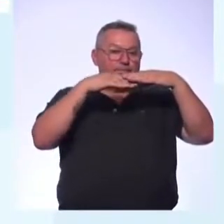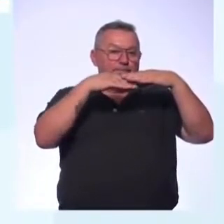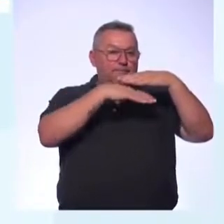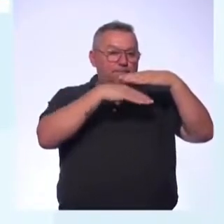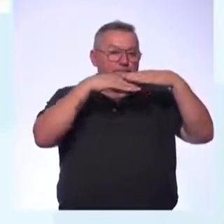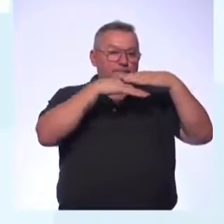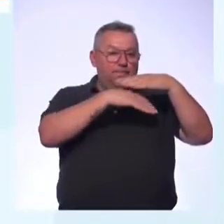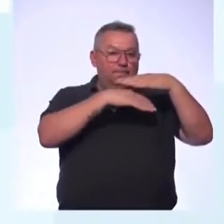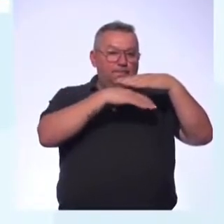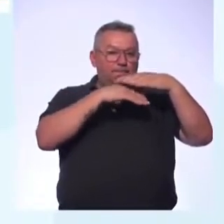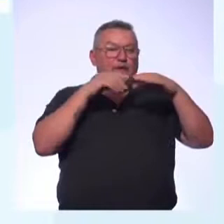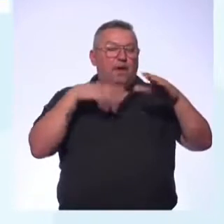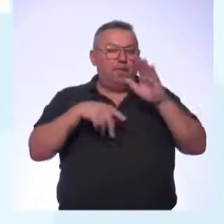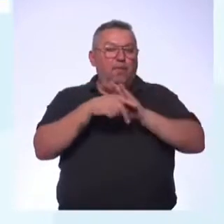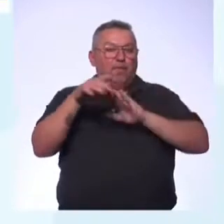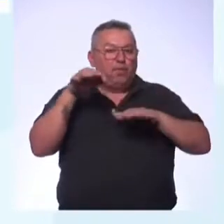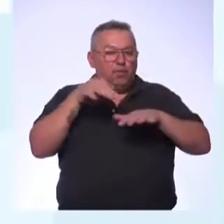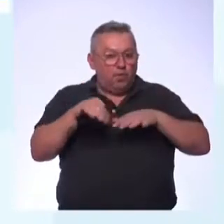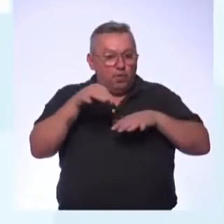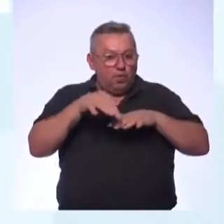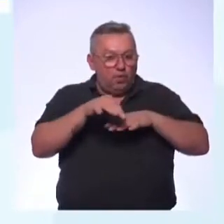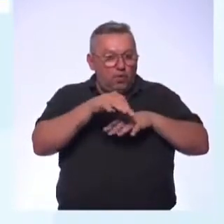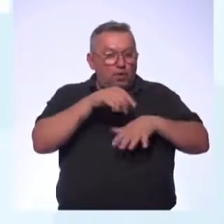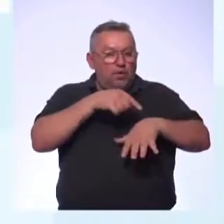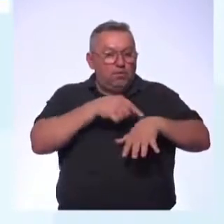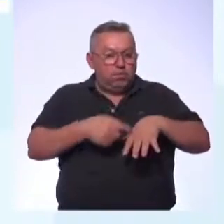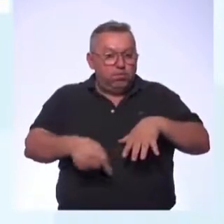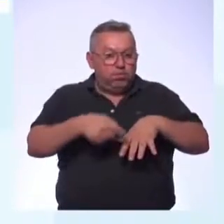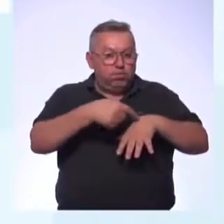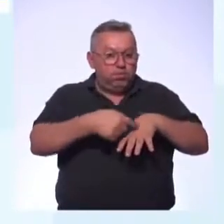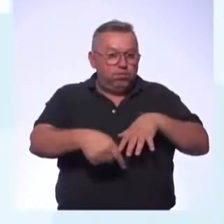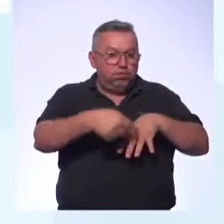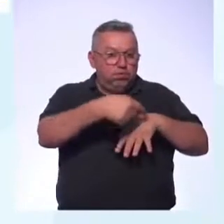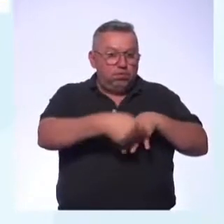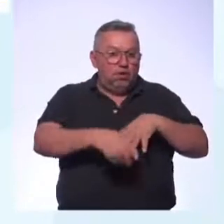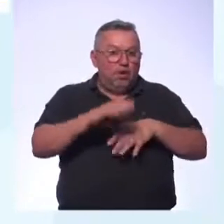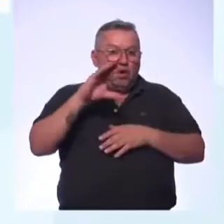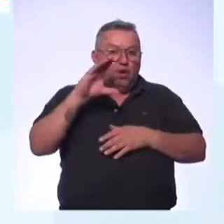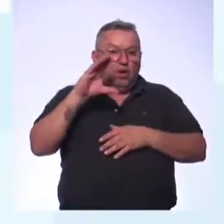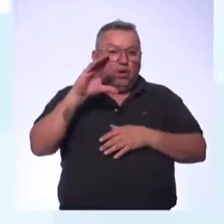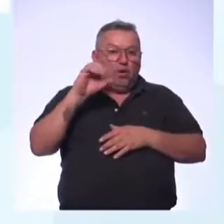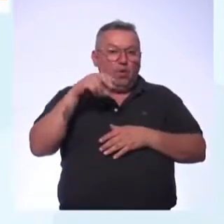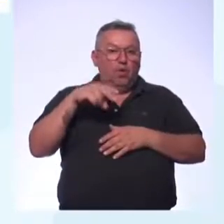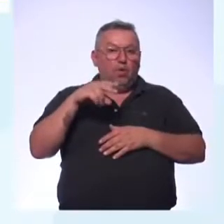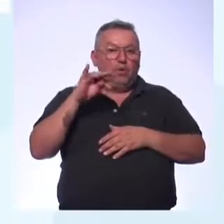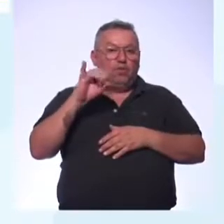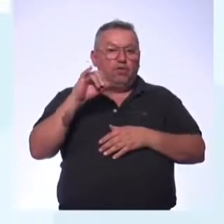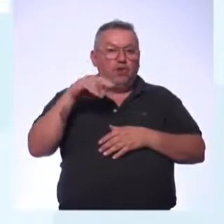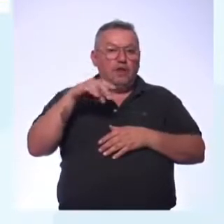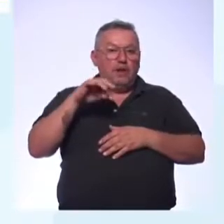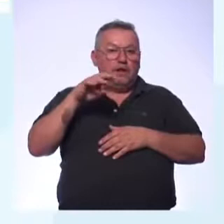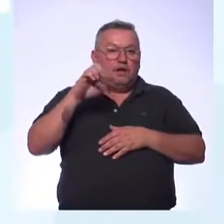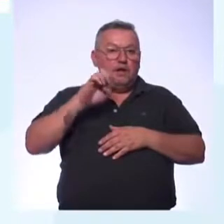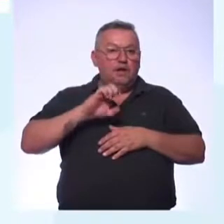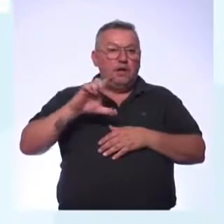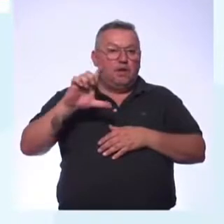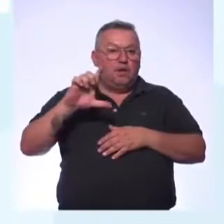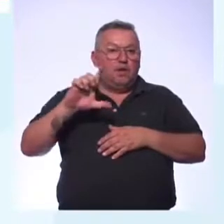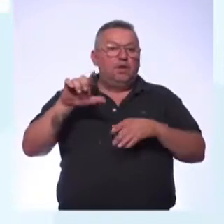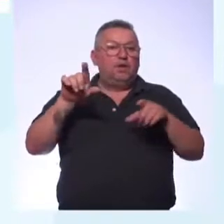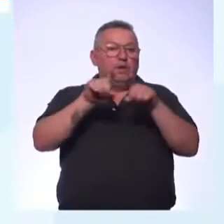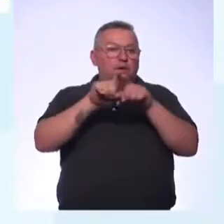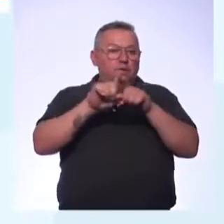é continental. Tá? Então, esse processo também é o processo de subducção, que é um processo convergente, e que